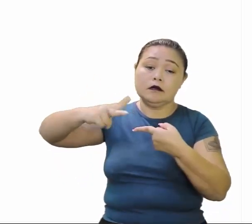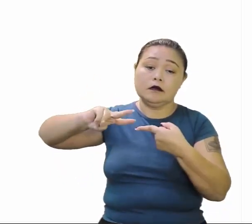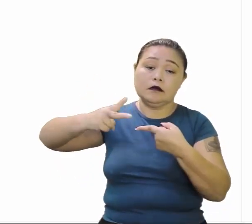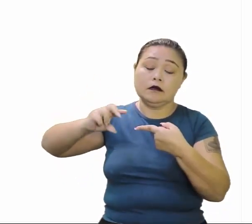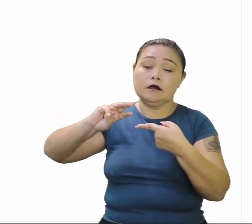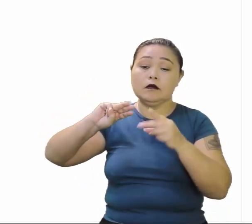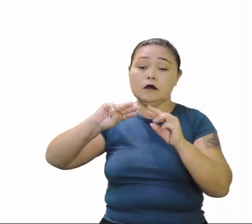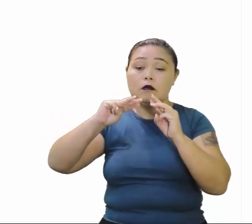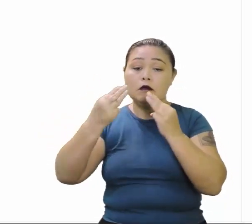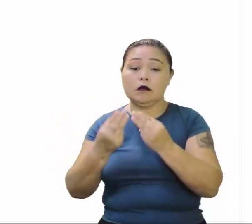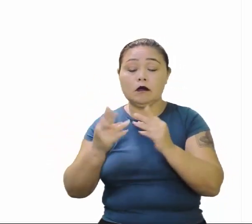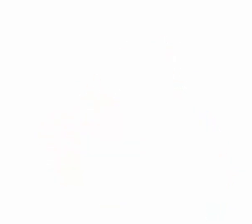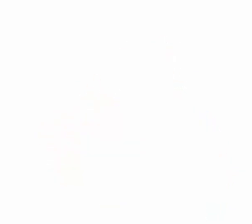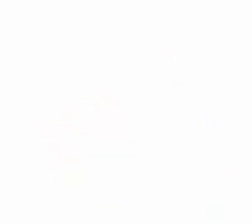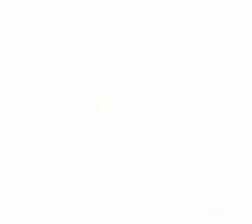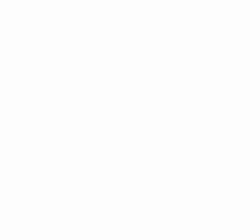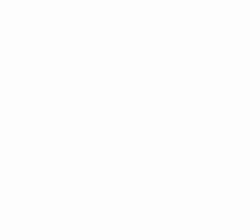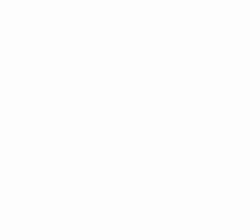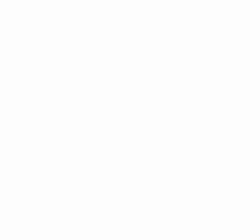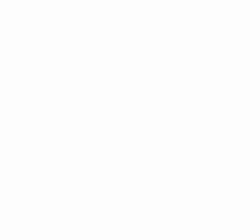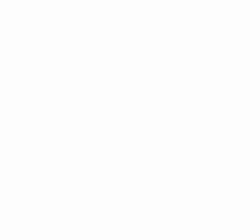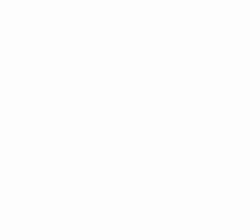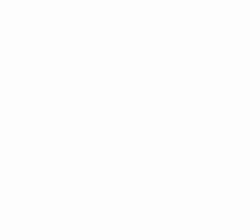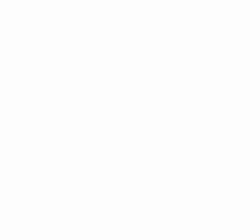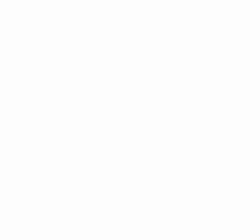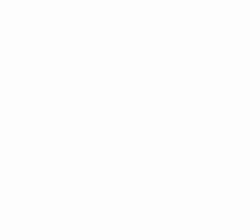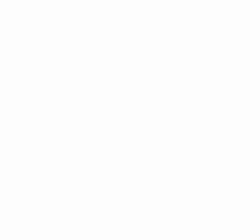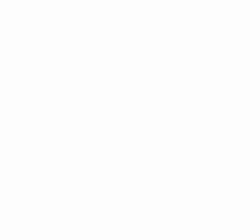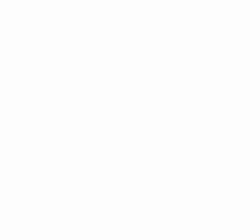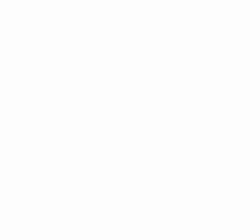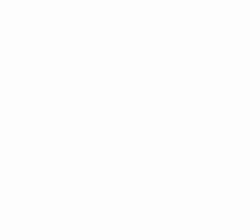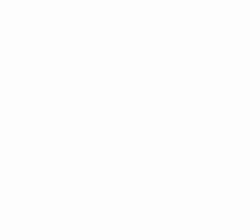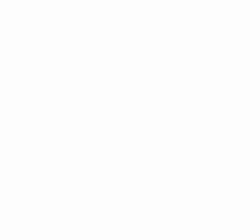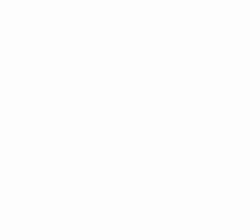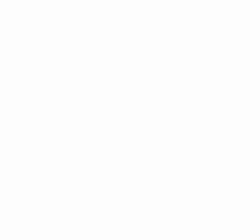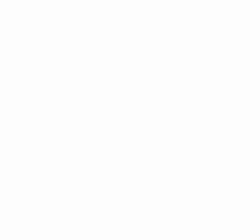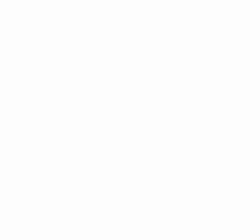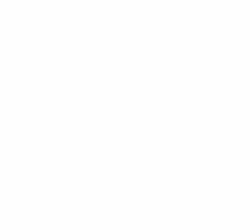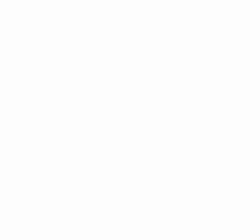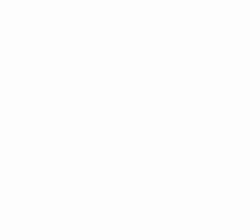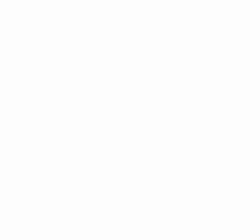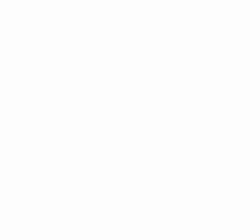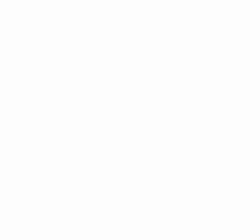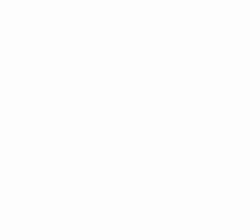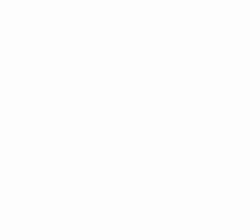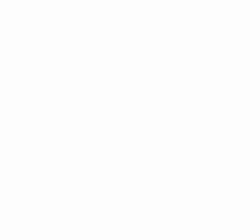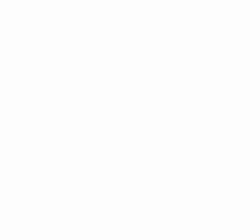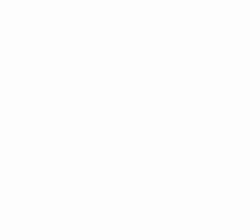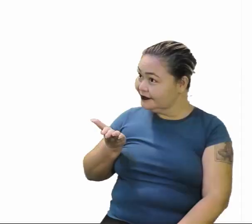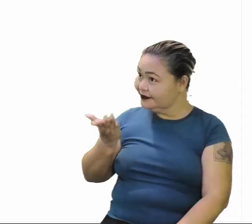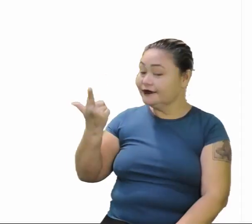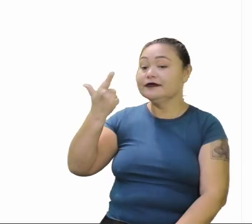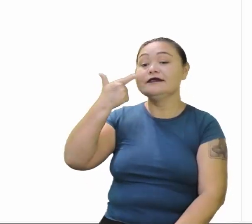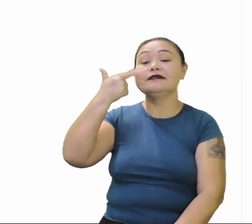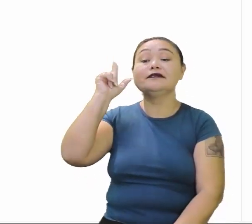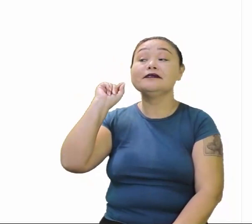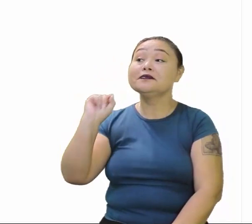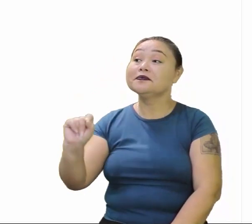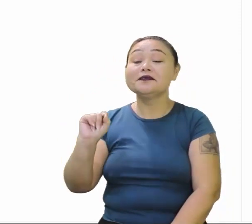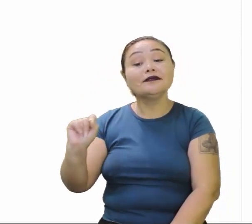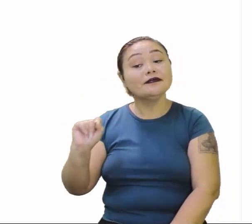massa de B com o volume de B, tá certo? Então, meu caro aluno, observando aí, observemos